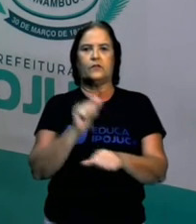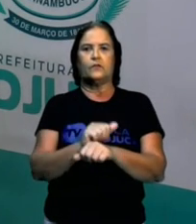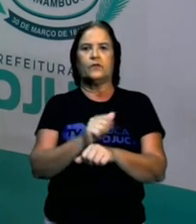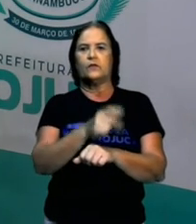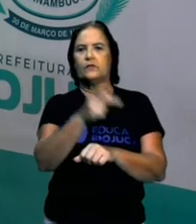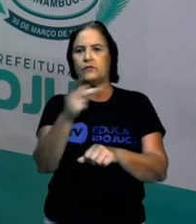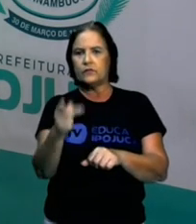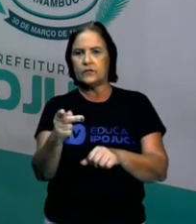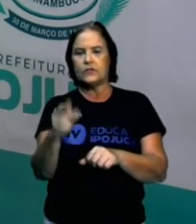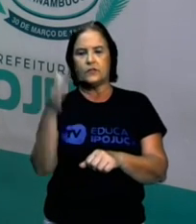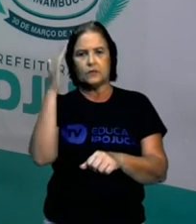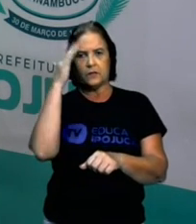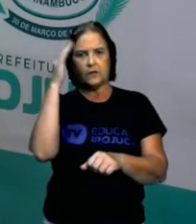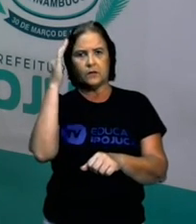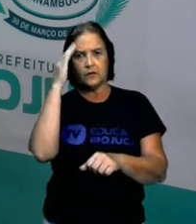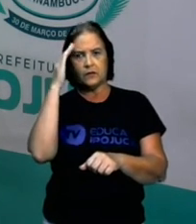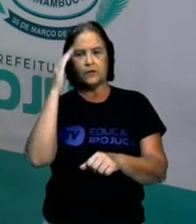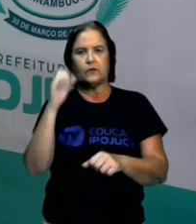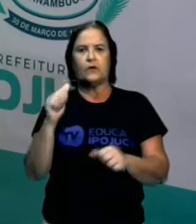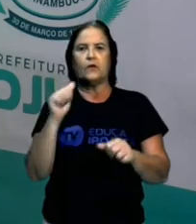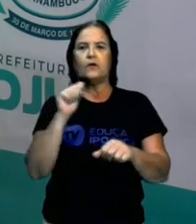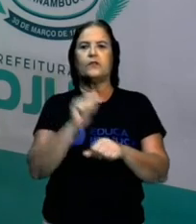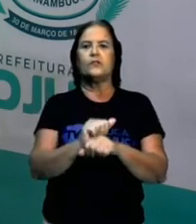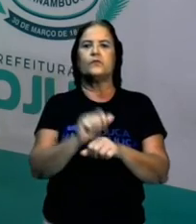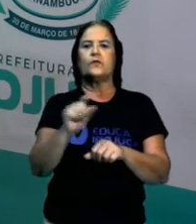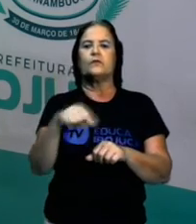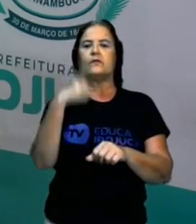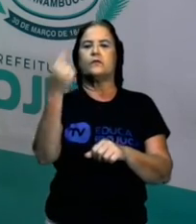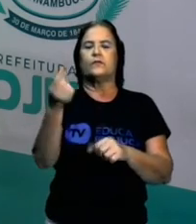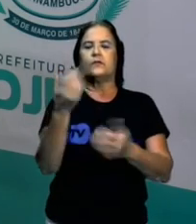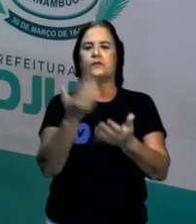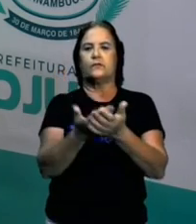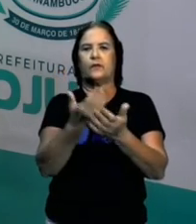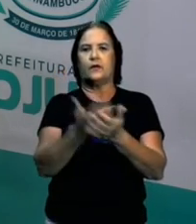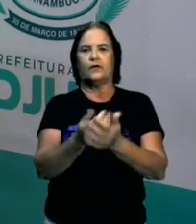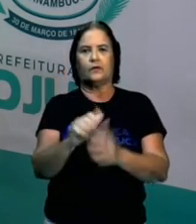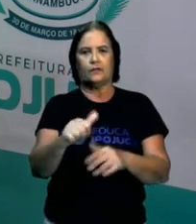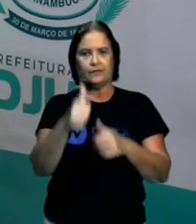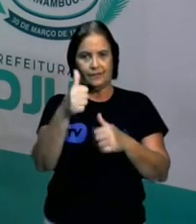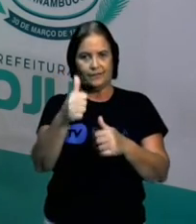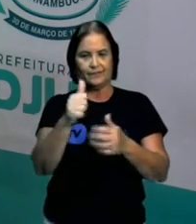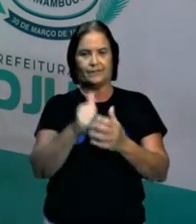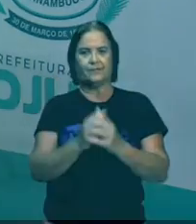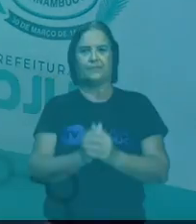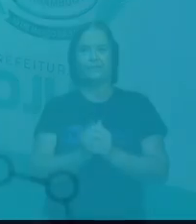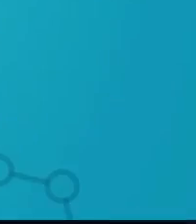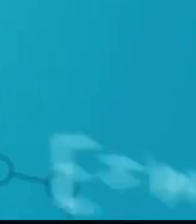espero que vocês tenham entendido e eu aguardo vocês na nossa próxima aula. Valeu!